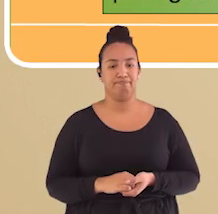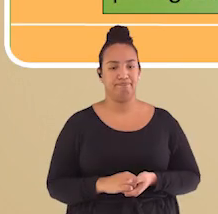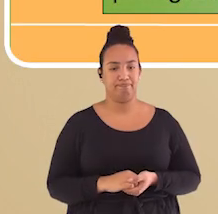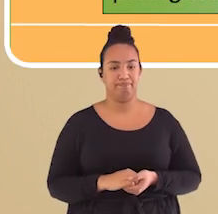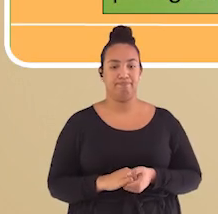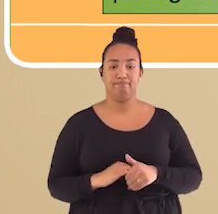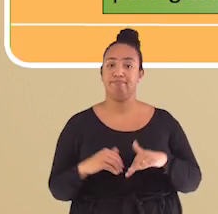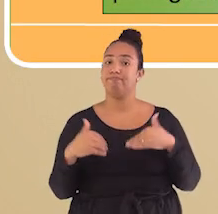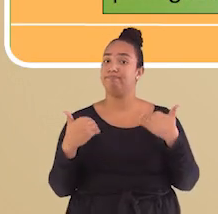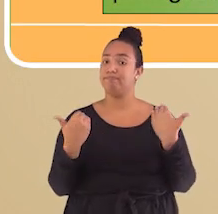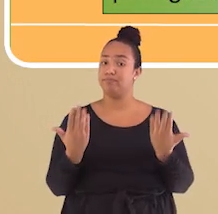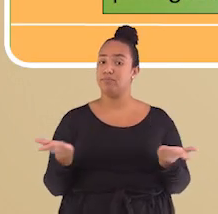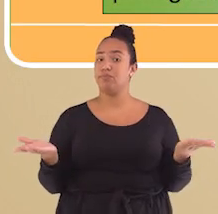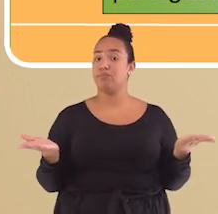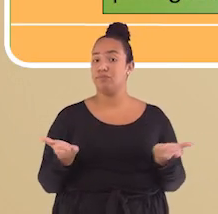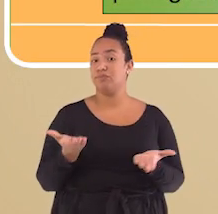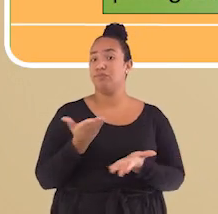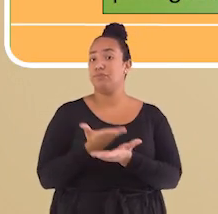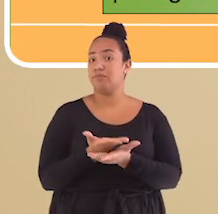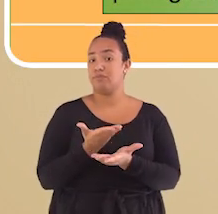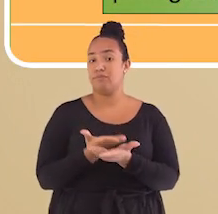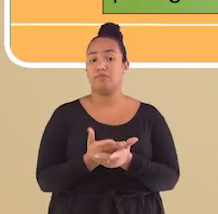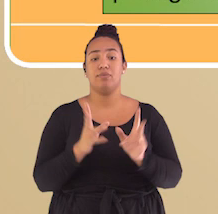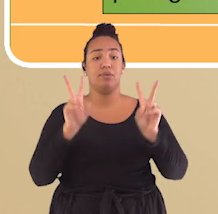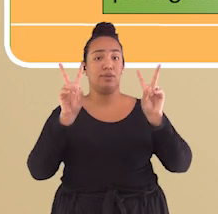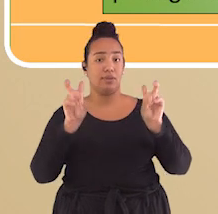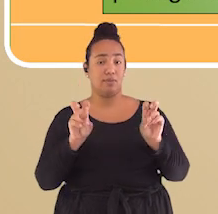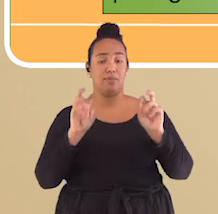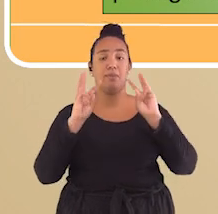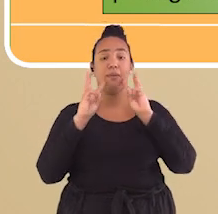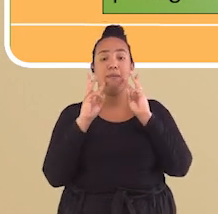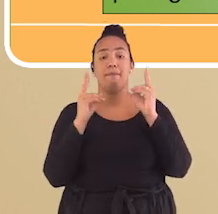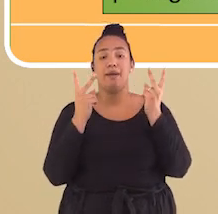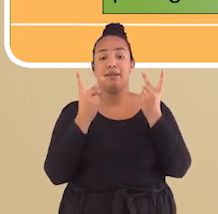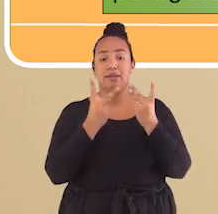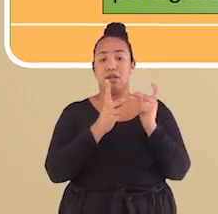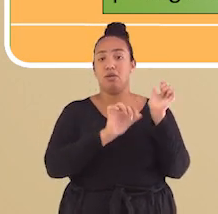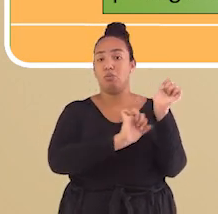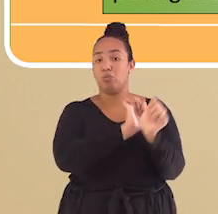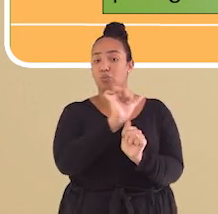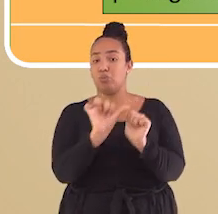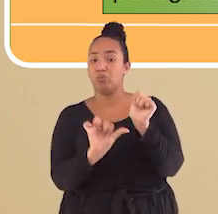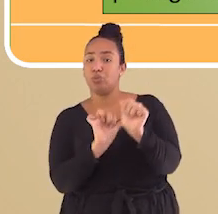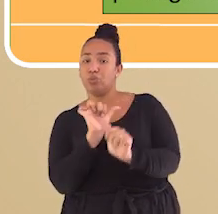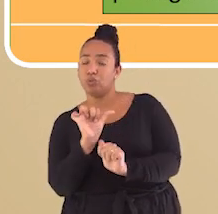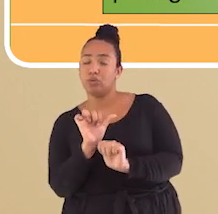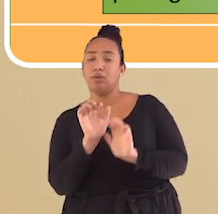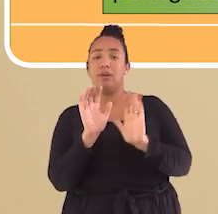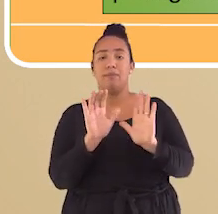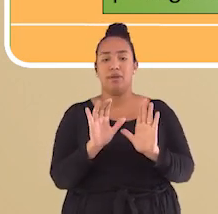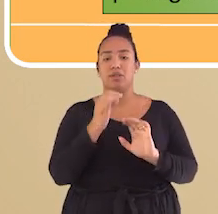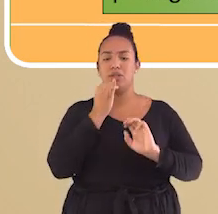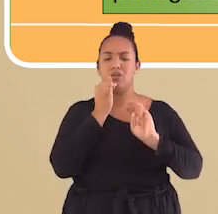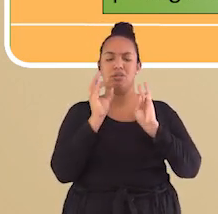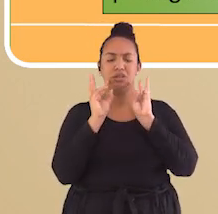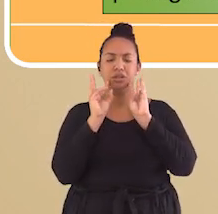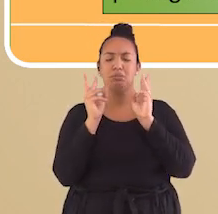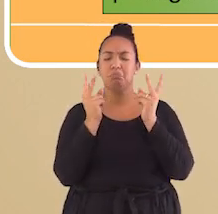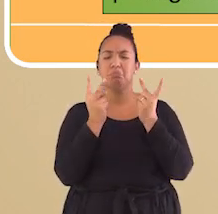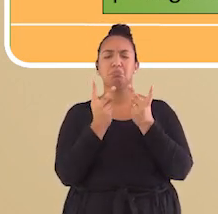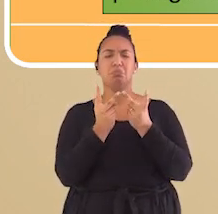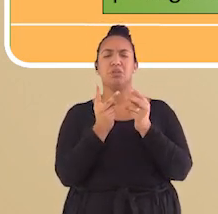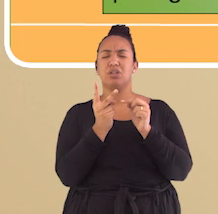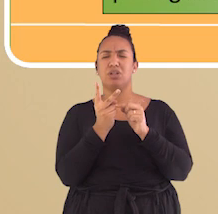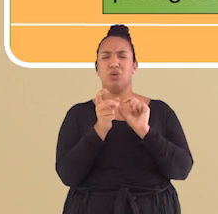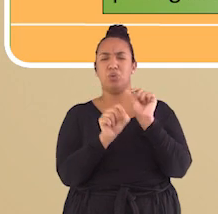Bom, e a nossa aula de hoje é sobre os estados físicos da matéria, certo? Mas quando falamos em matéria, estamos